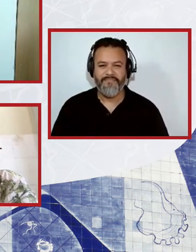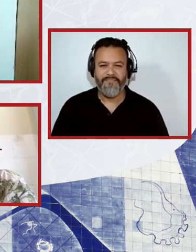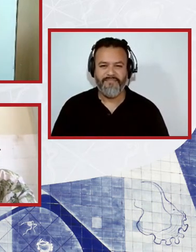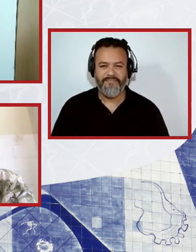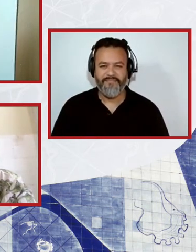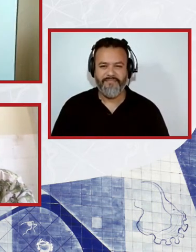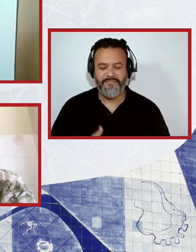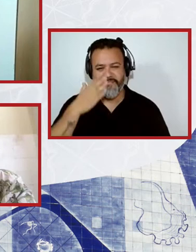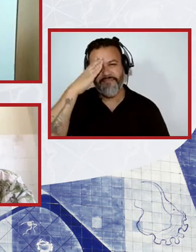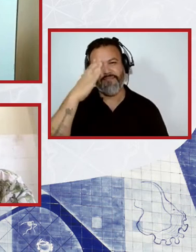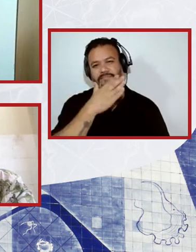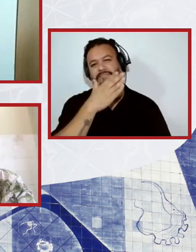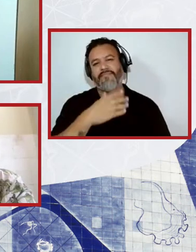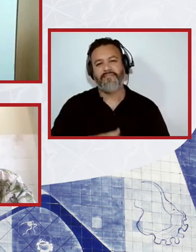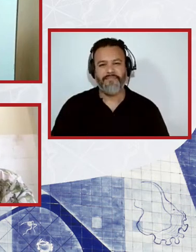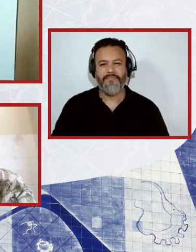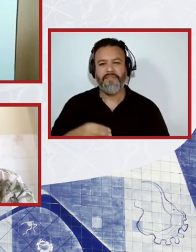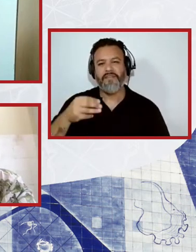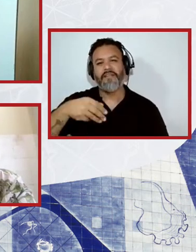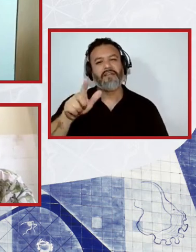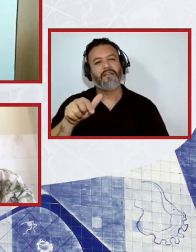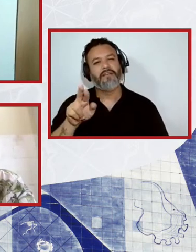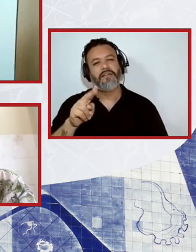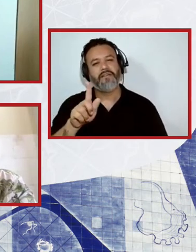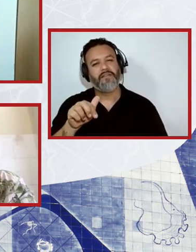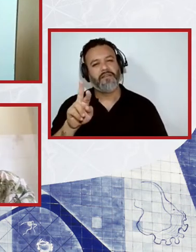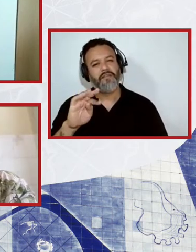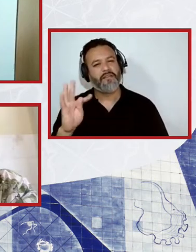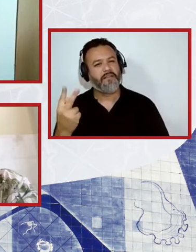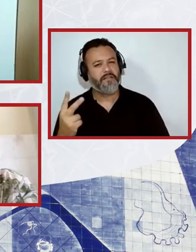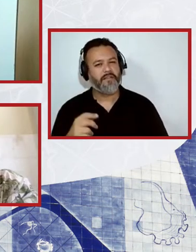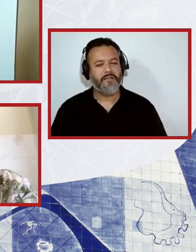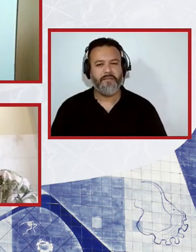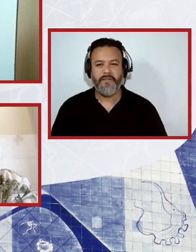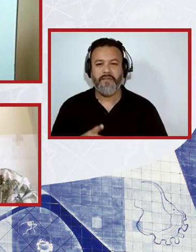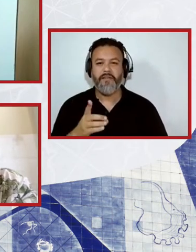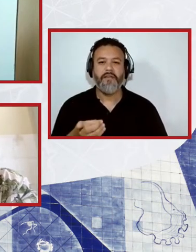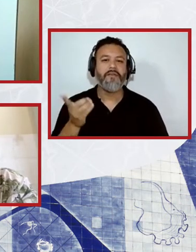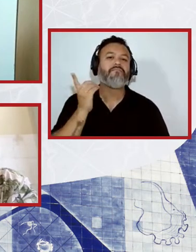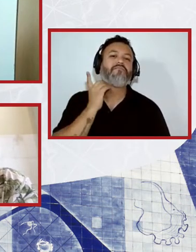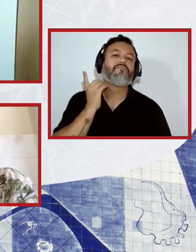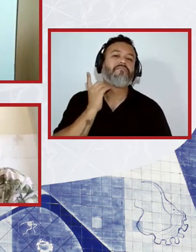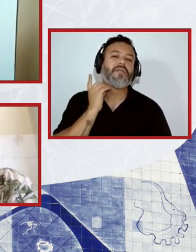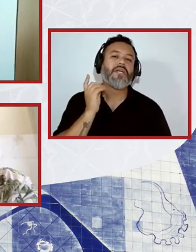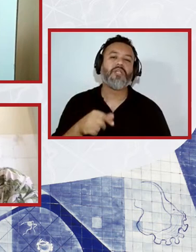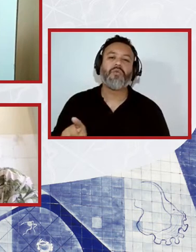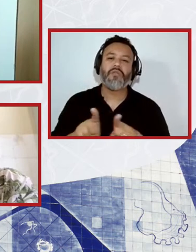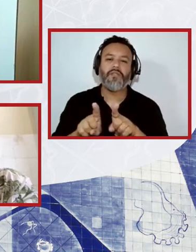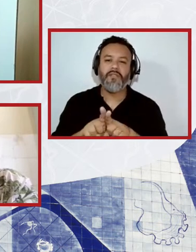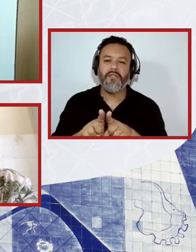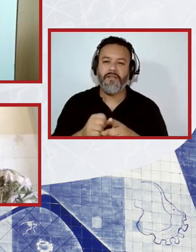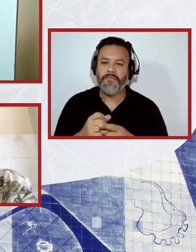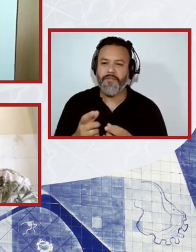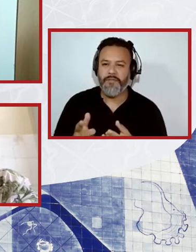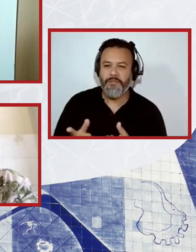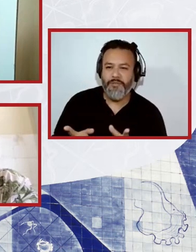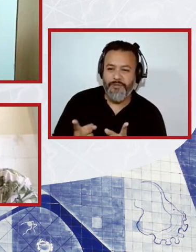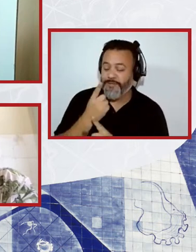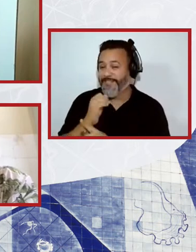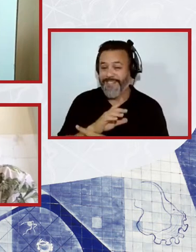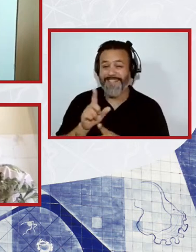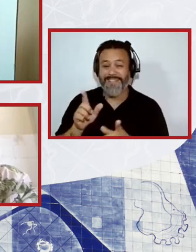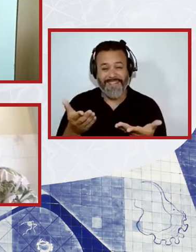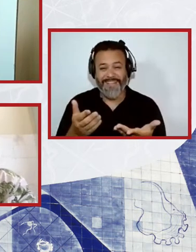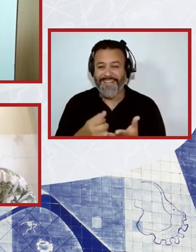Então, muito obrigada, Margarete. Obrigada a Duda, que eu não conheci, mas já estou cheia de intimidade, né? Chamando Duda,